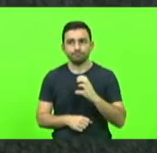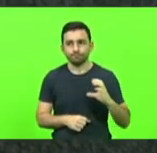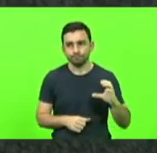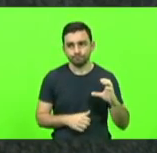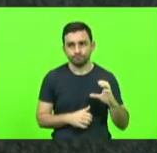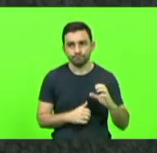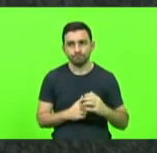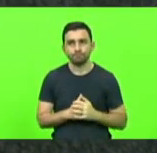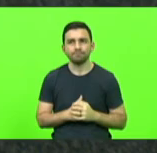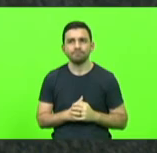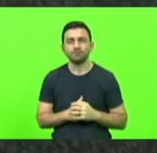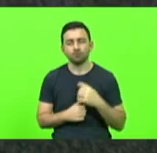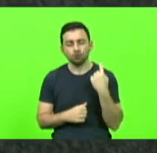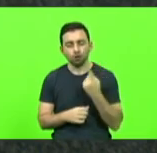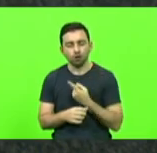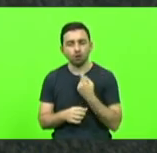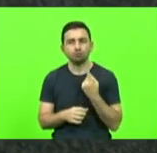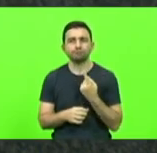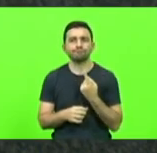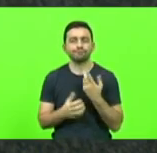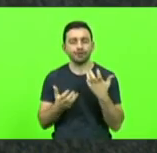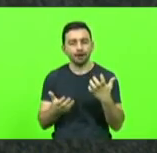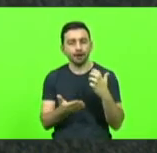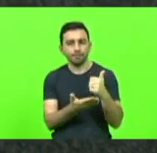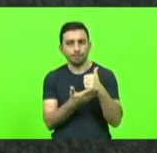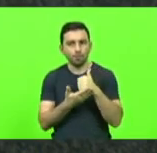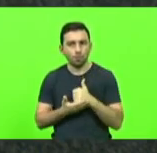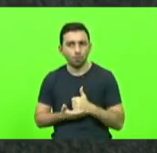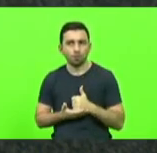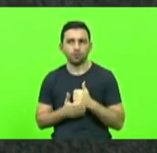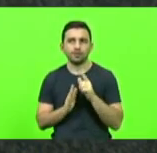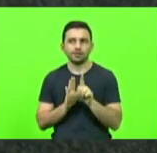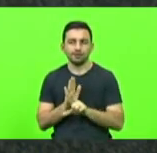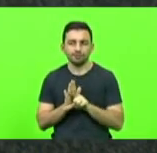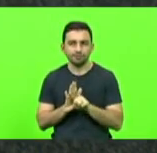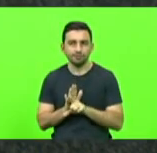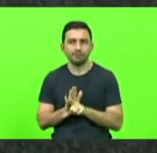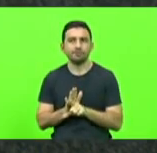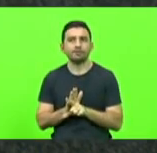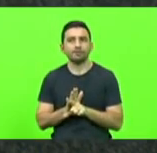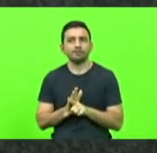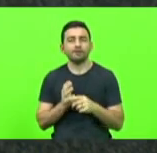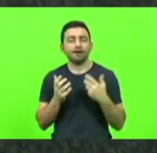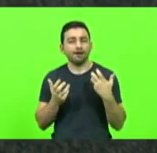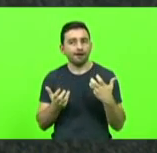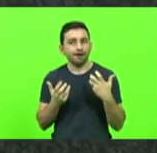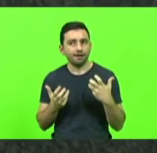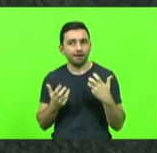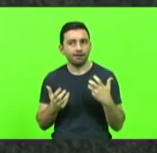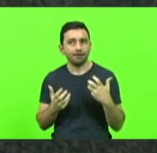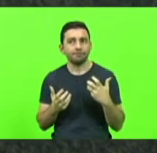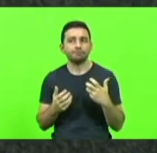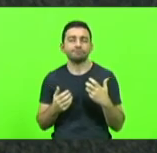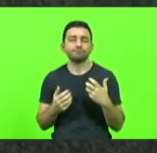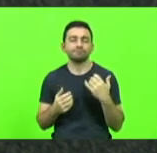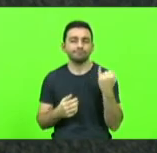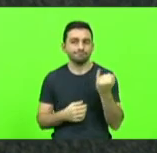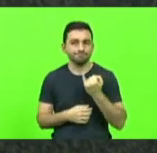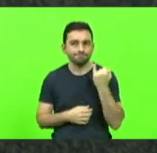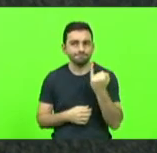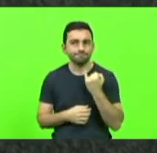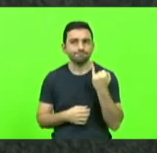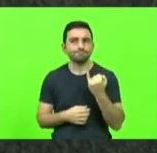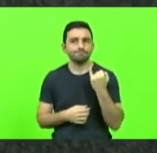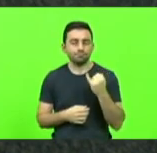até conta aí com o apoio do legislativo para essa causa, né, que seria muito importante para a